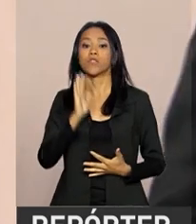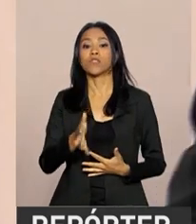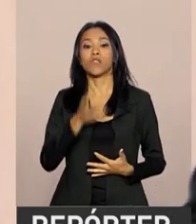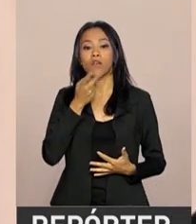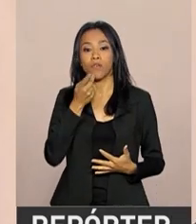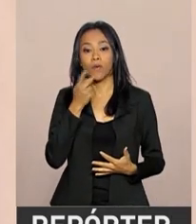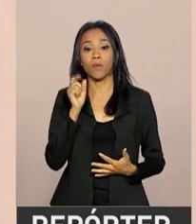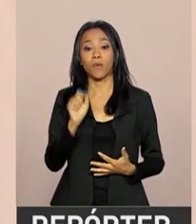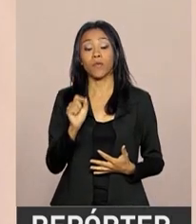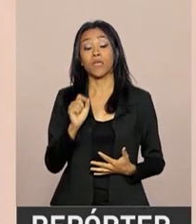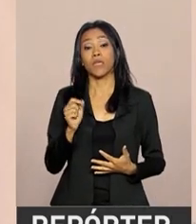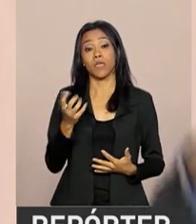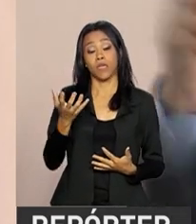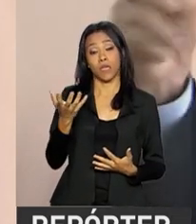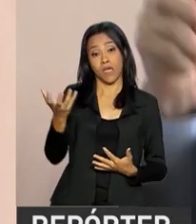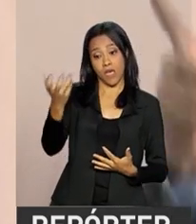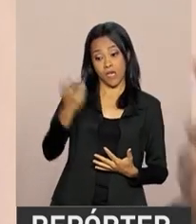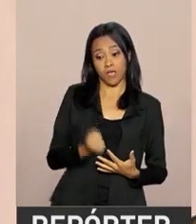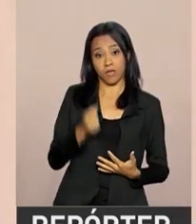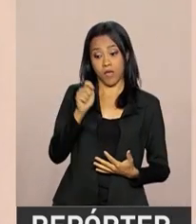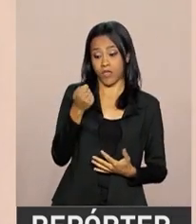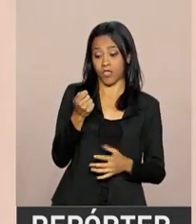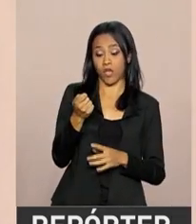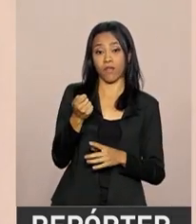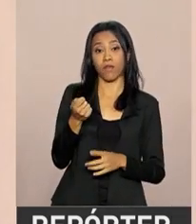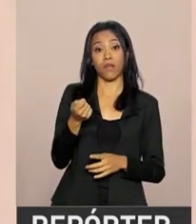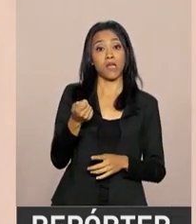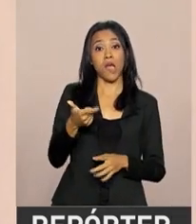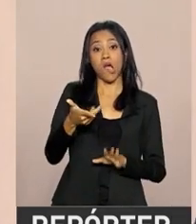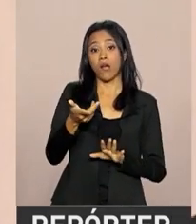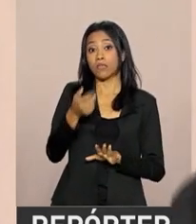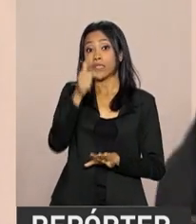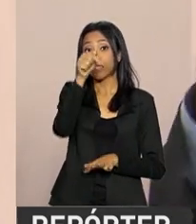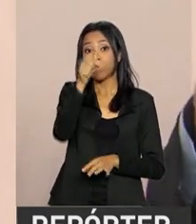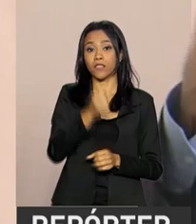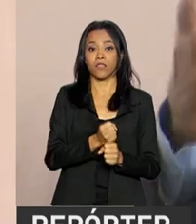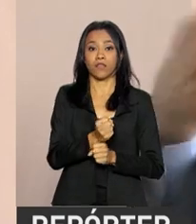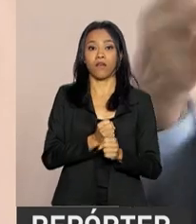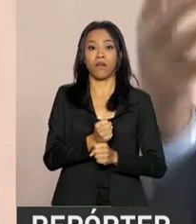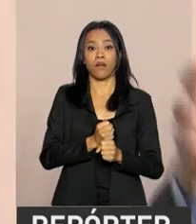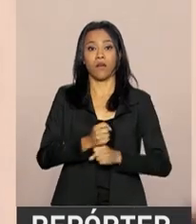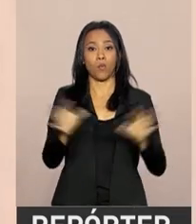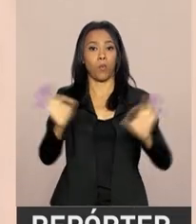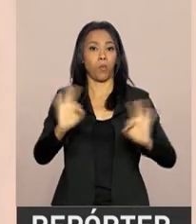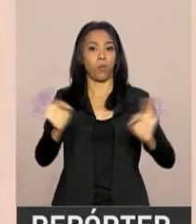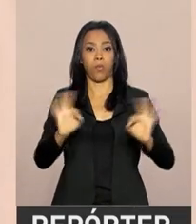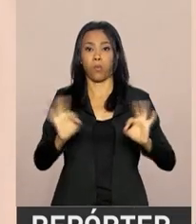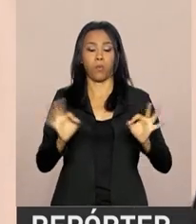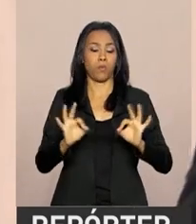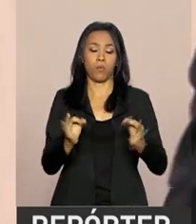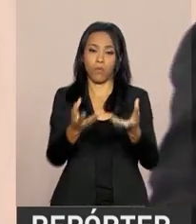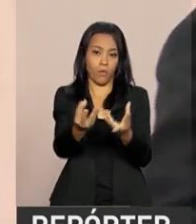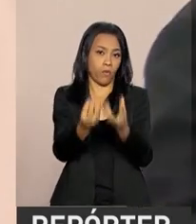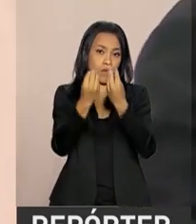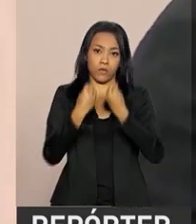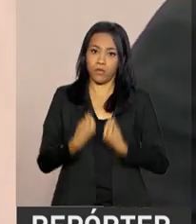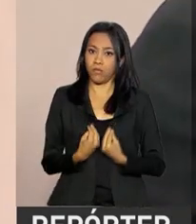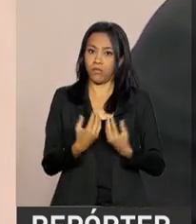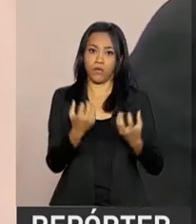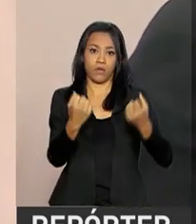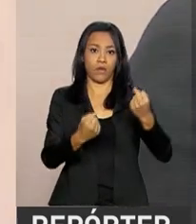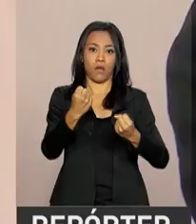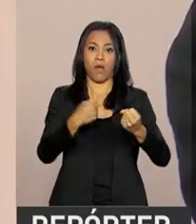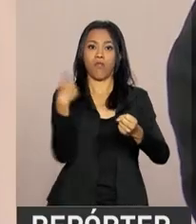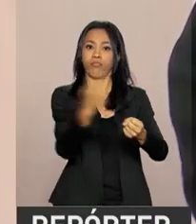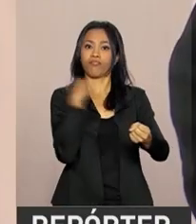receber chávez que há sete anos não recebiam ambulâncias então é digamos assim é uma certa revolução que